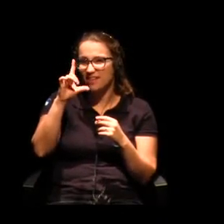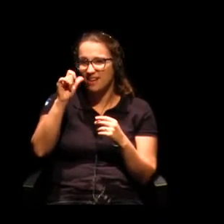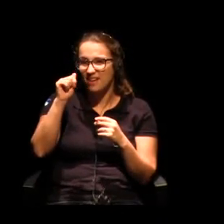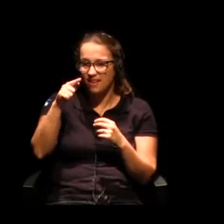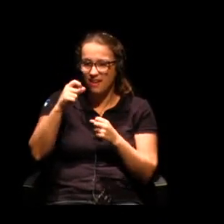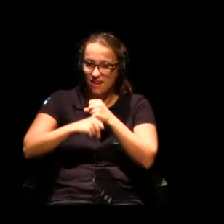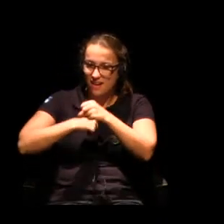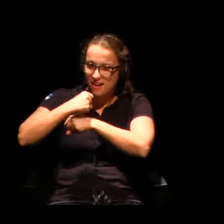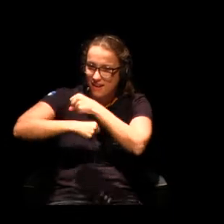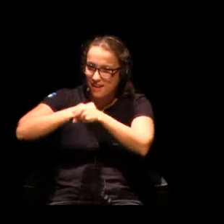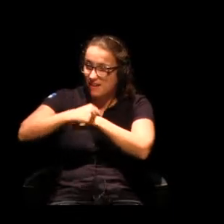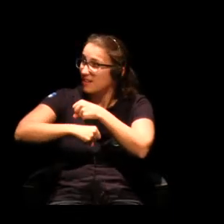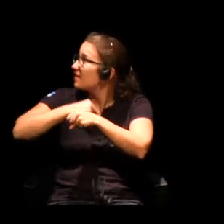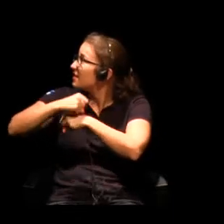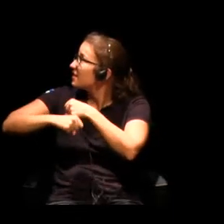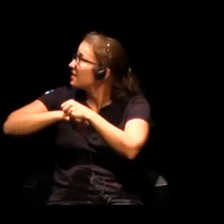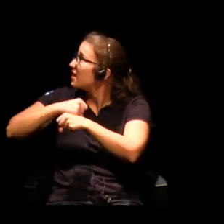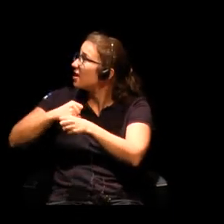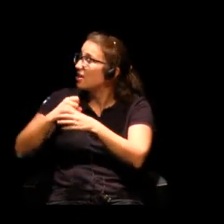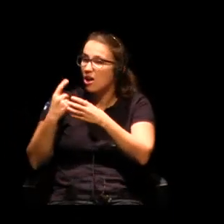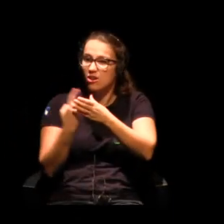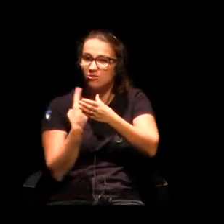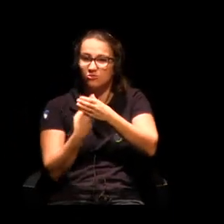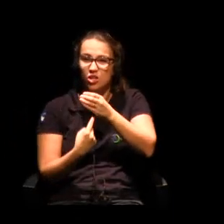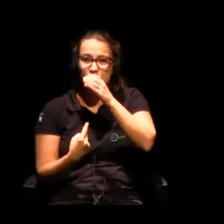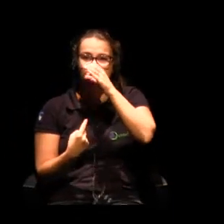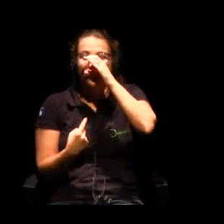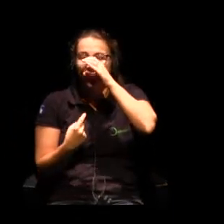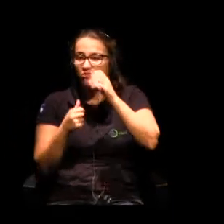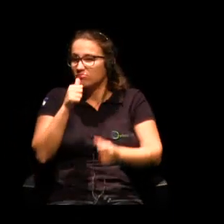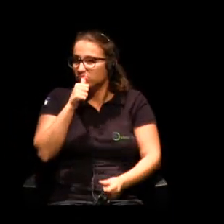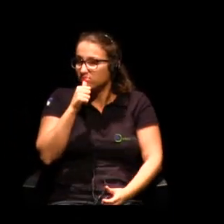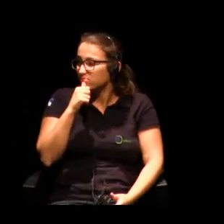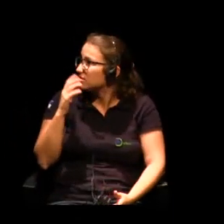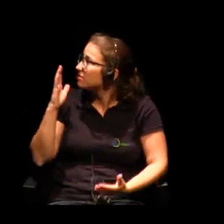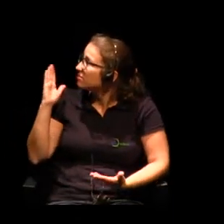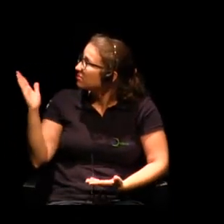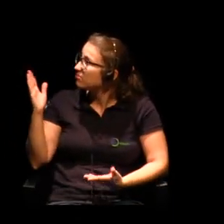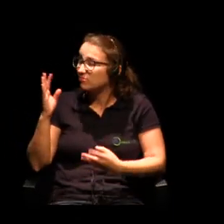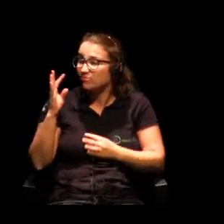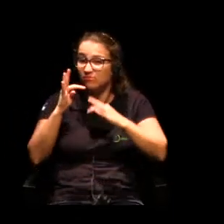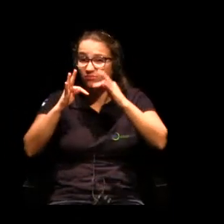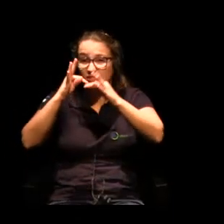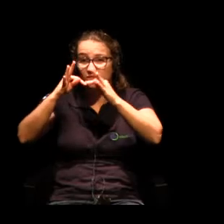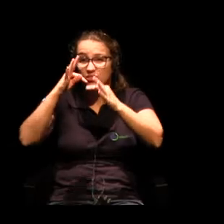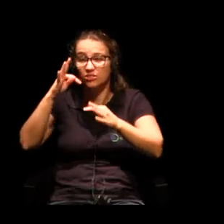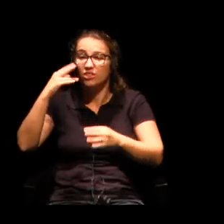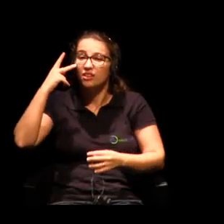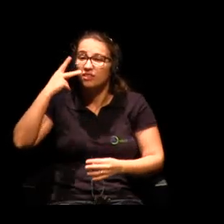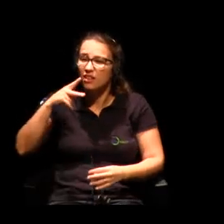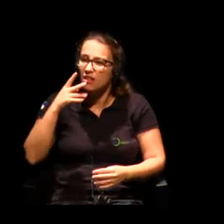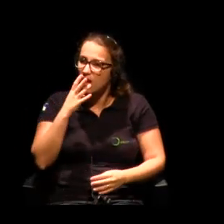muito hortelã a todos os anos, para fazer esse tipo de drink, por exemplo. Foi interessante que a